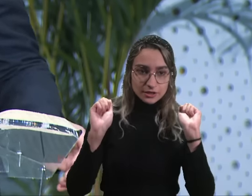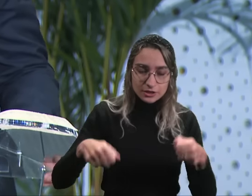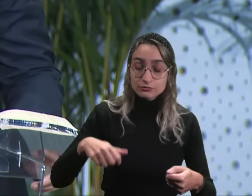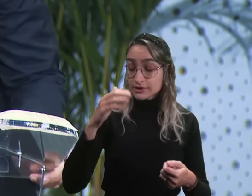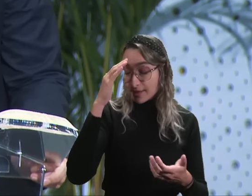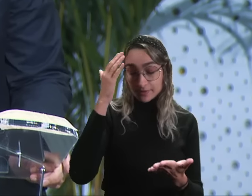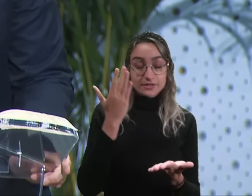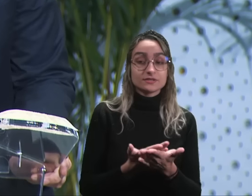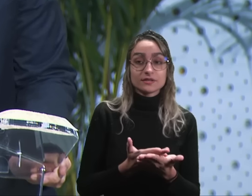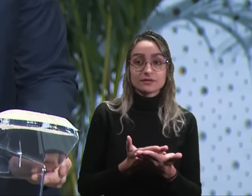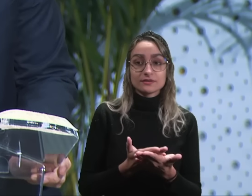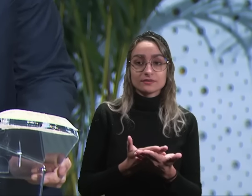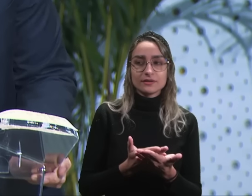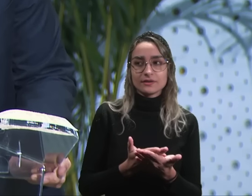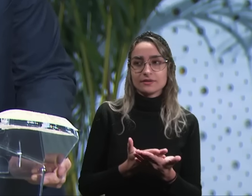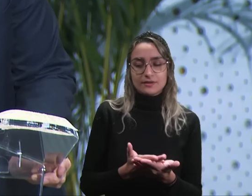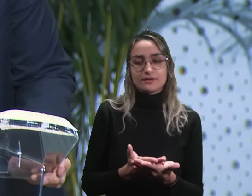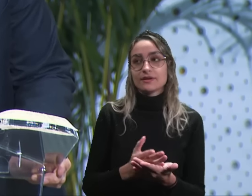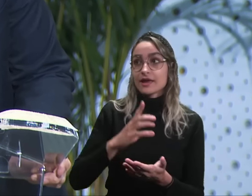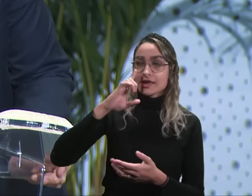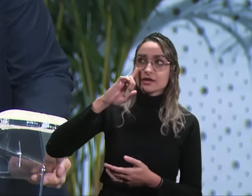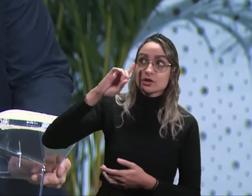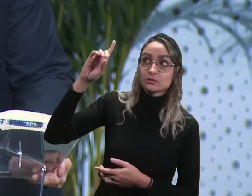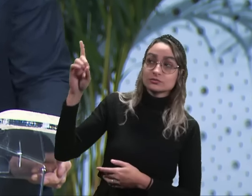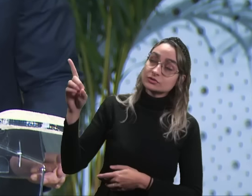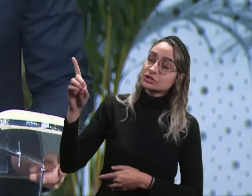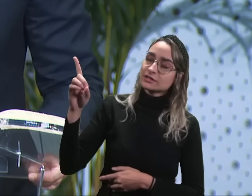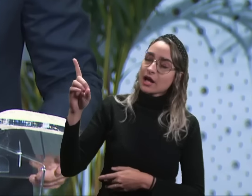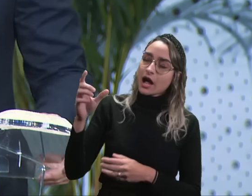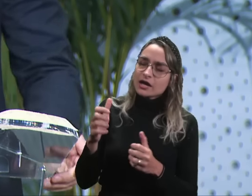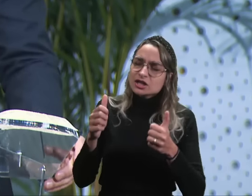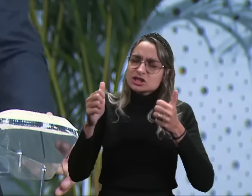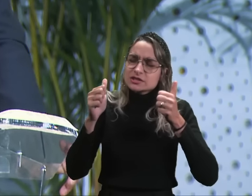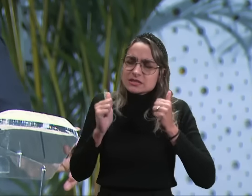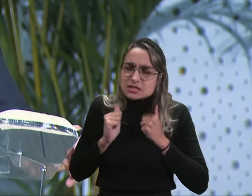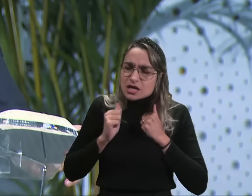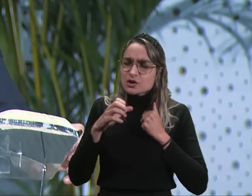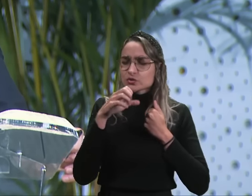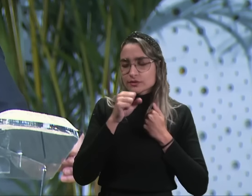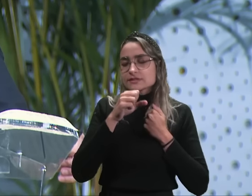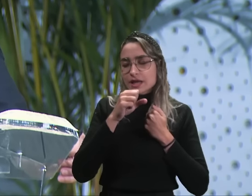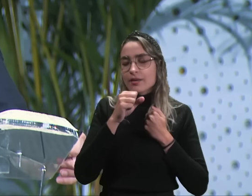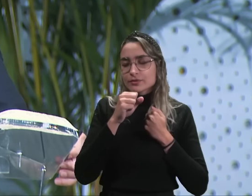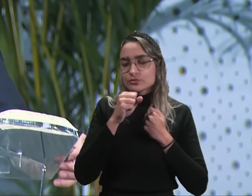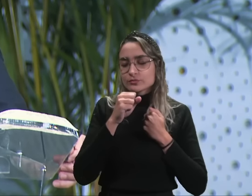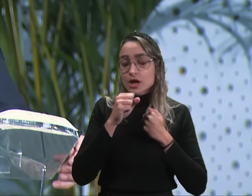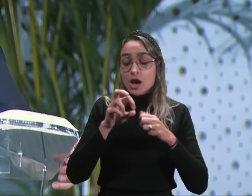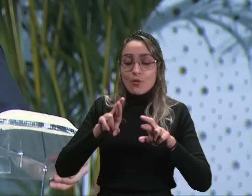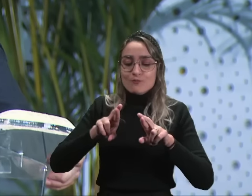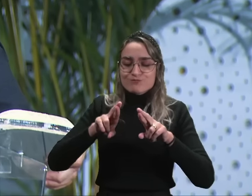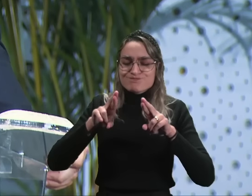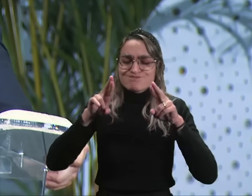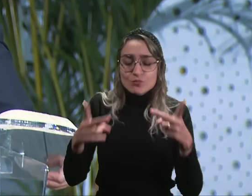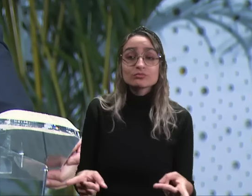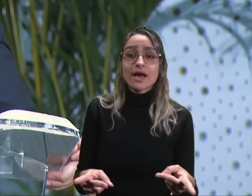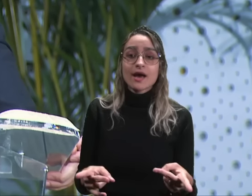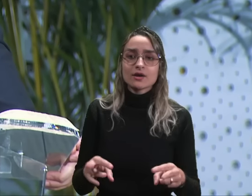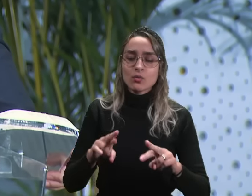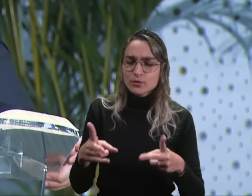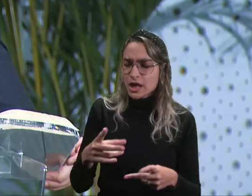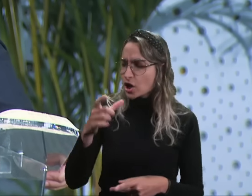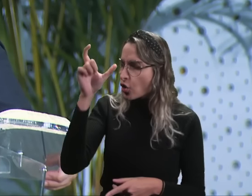que o dia de repouso do senhor foi mudado para uma festa pagã do Domingo essa mudança